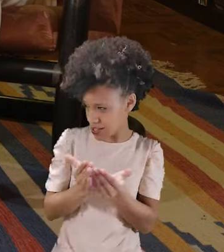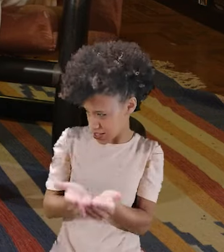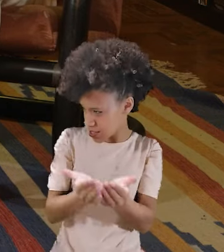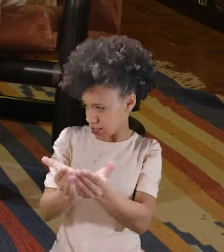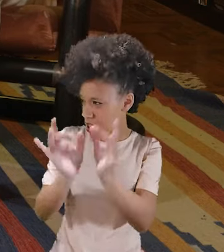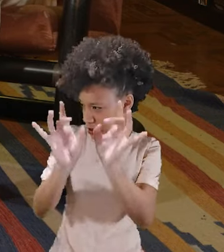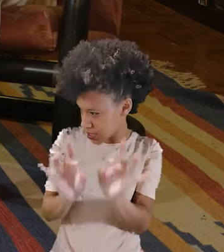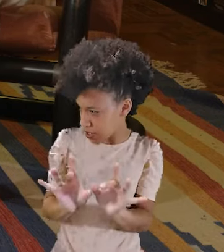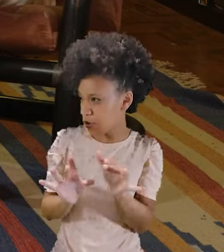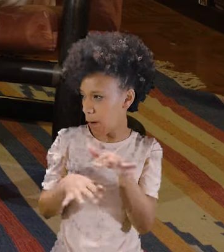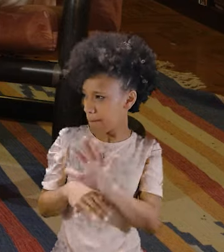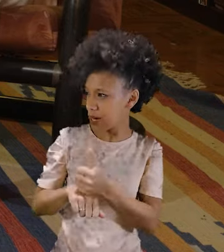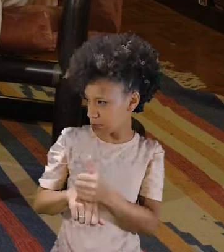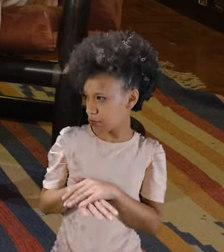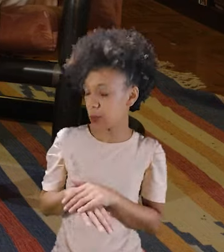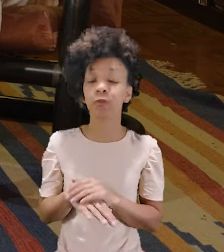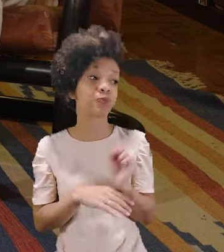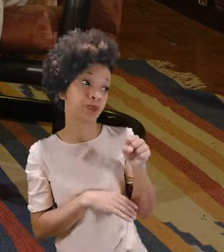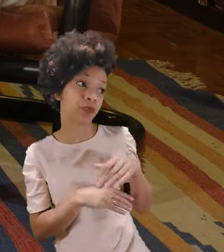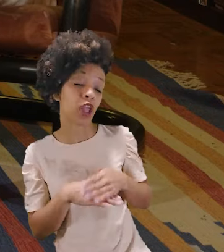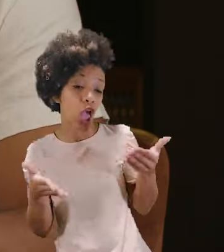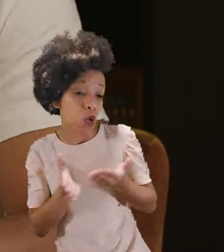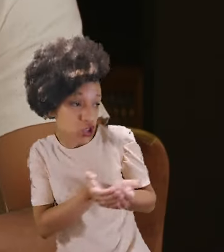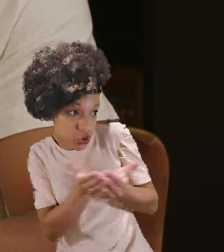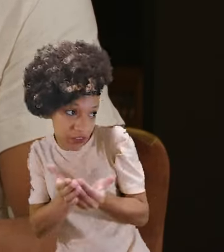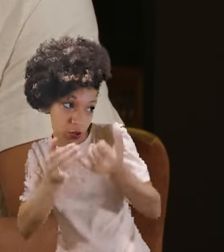específico para esse tipo de